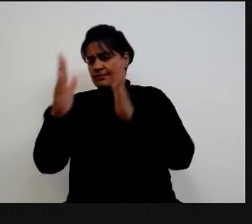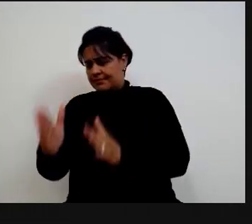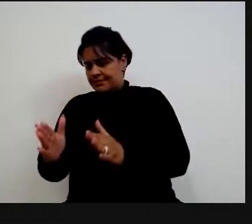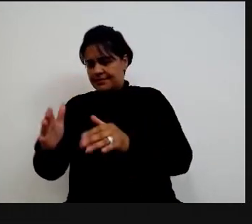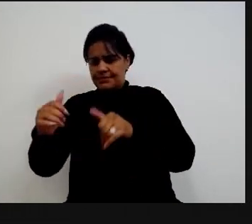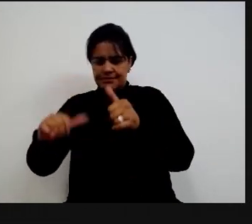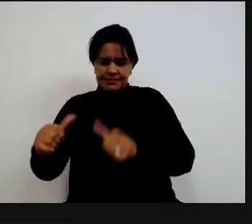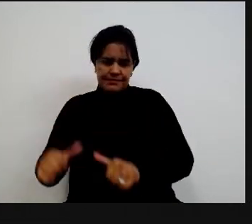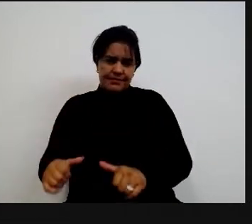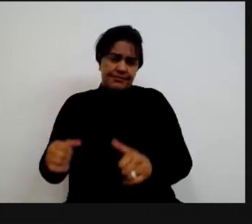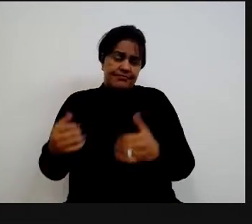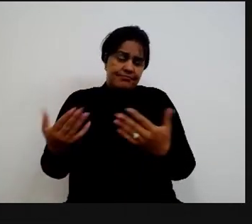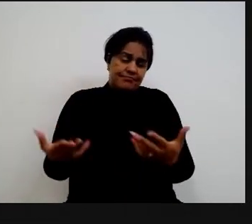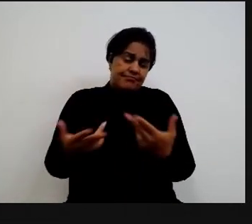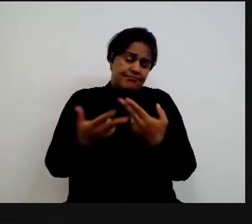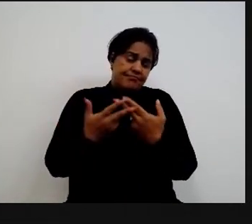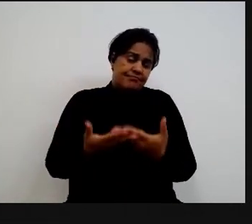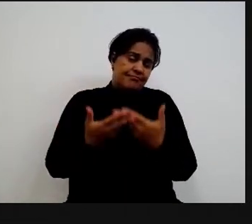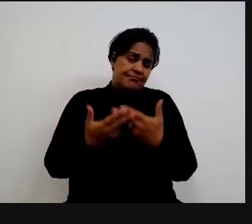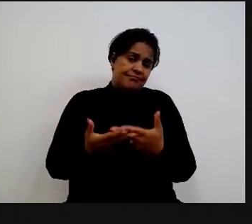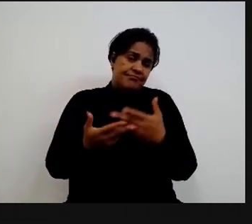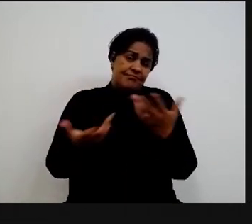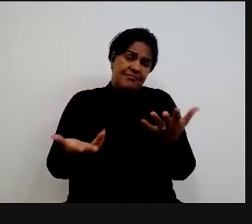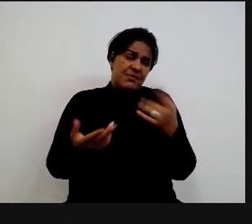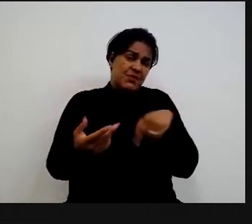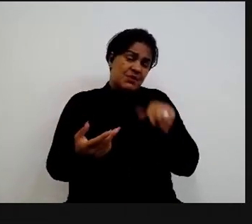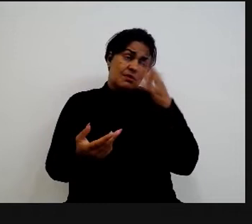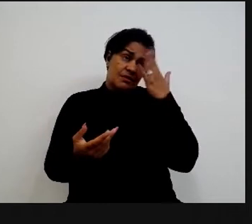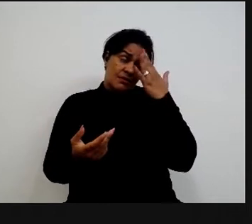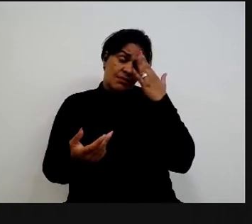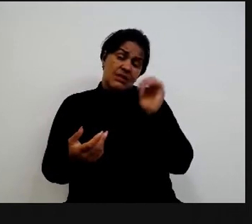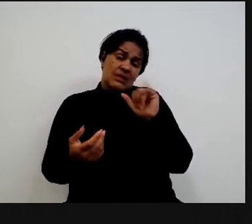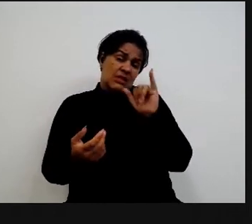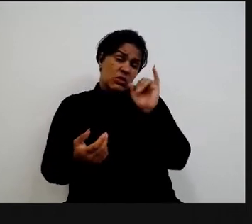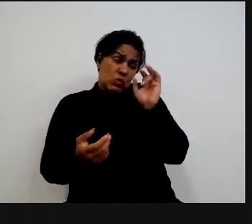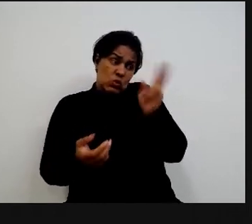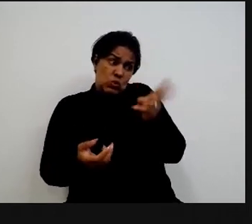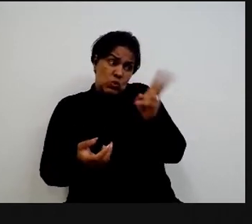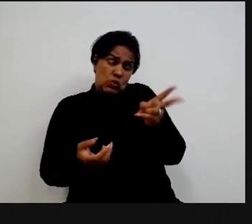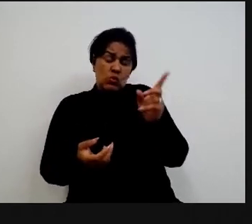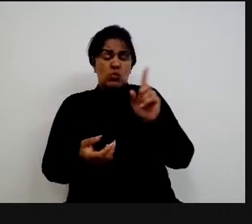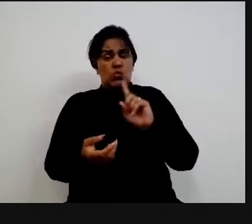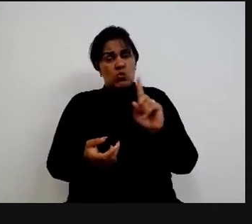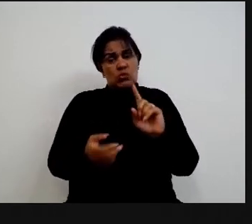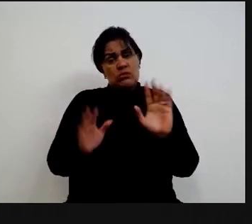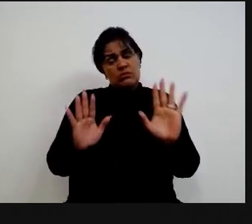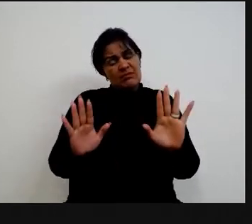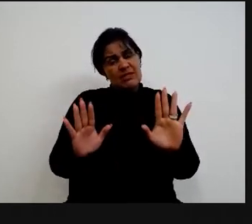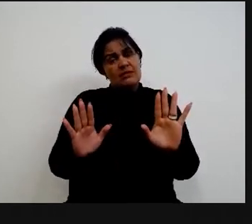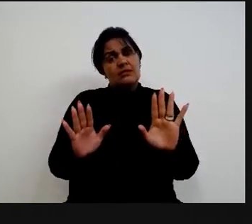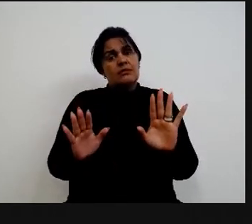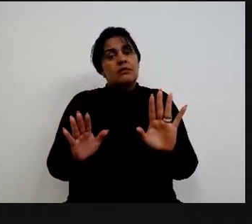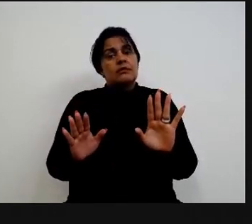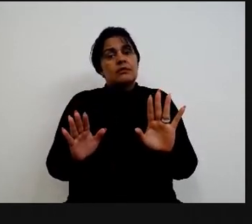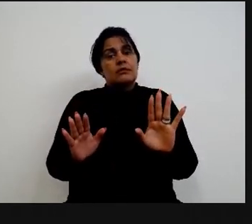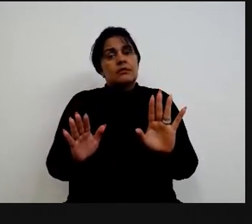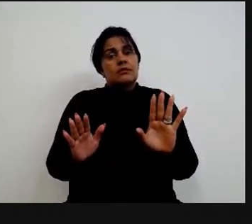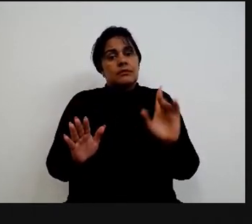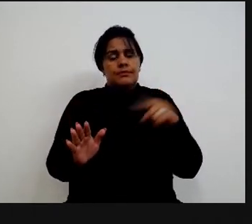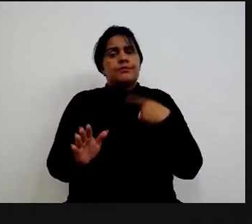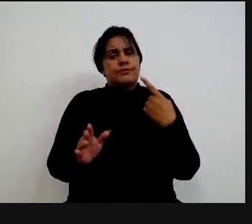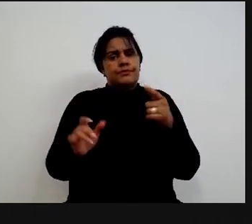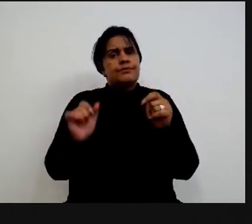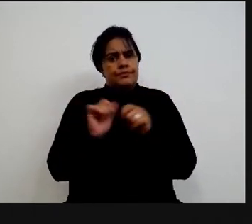ali, no sentido de se mantém aquilo como requisito mesmo ou não, mas temos mantido,